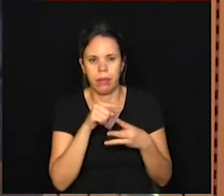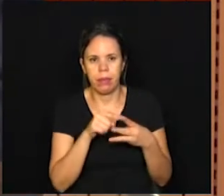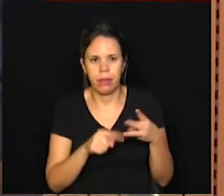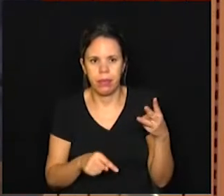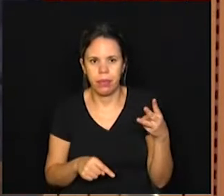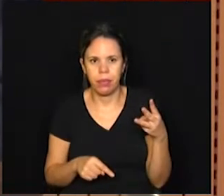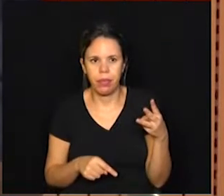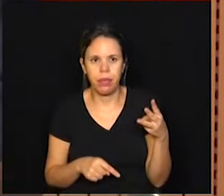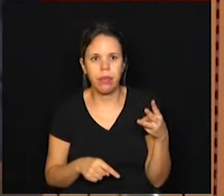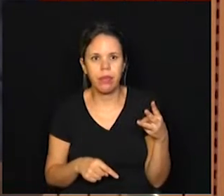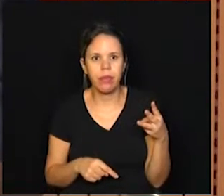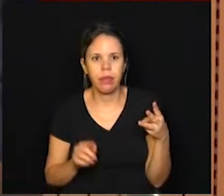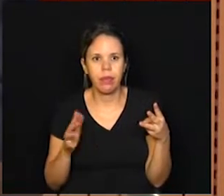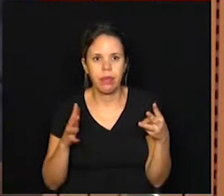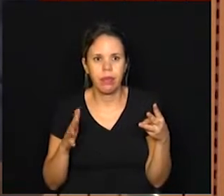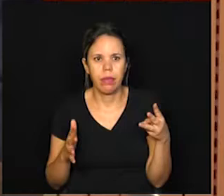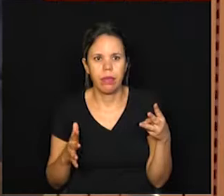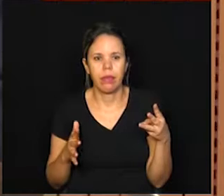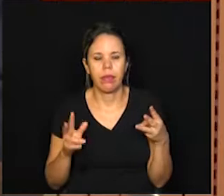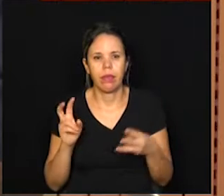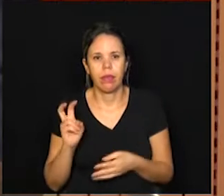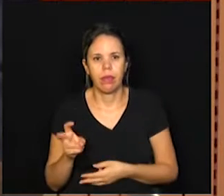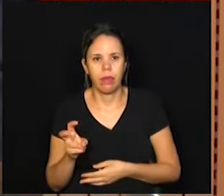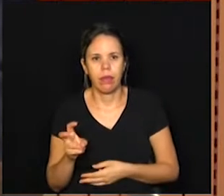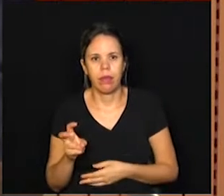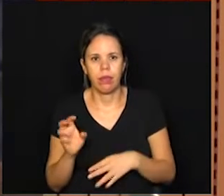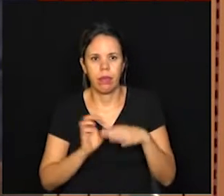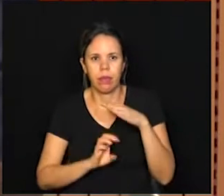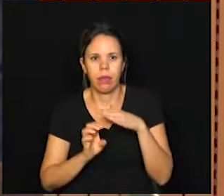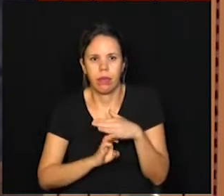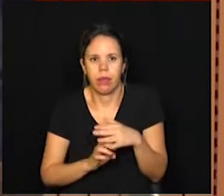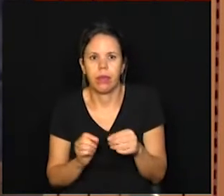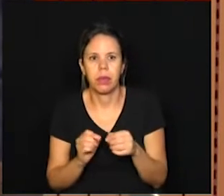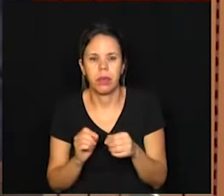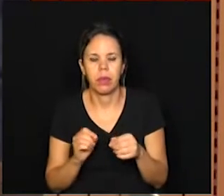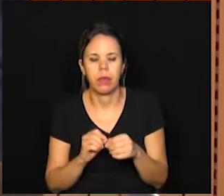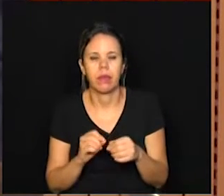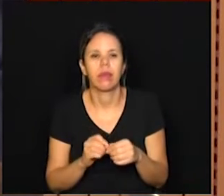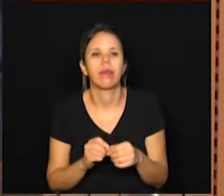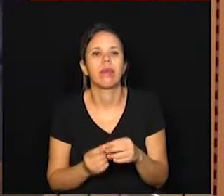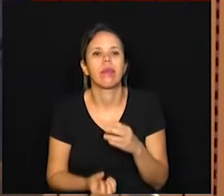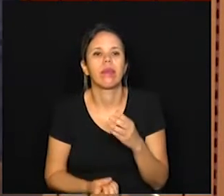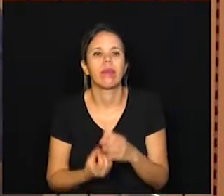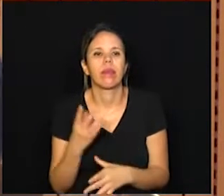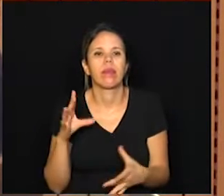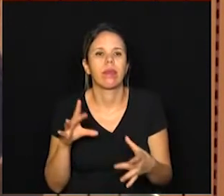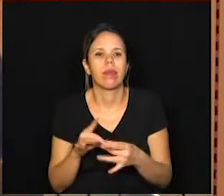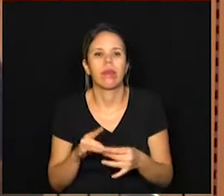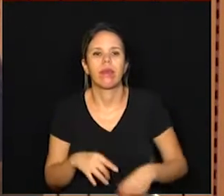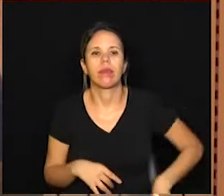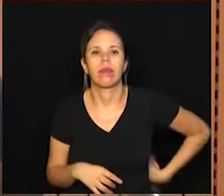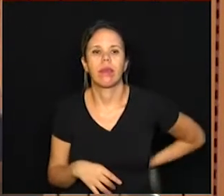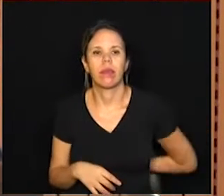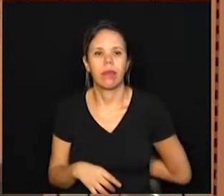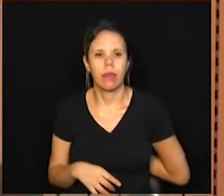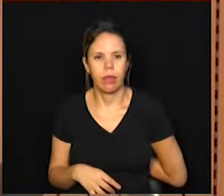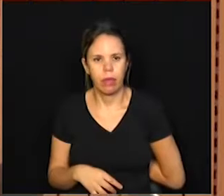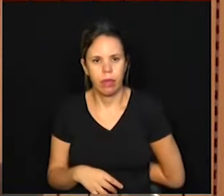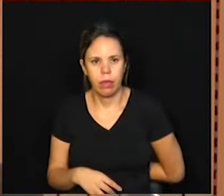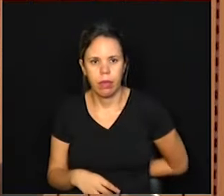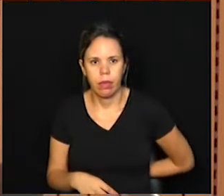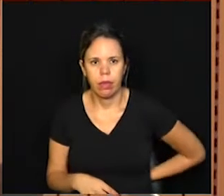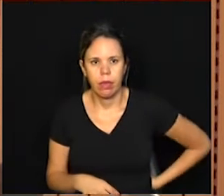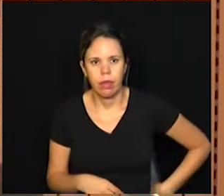mais de três, são mais ou menos 5 empresas que foram constituídas como antídoto contra